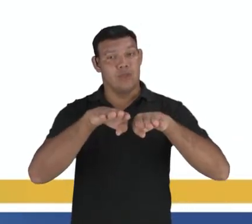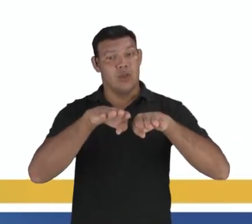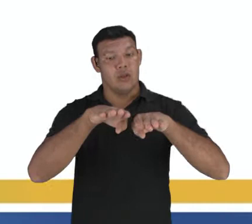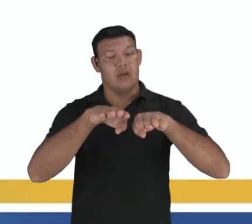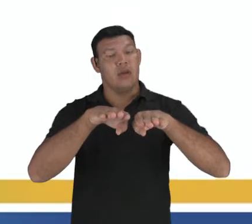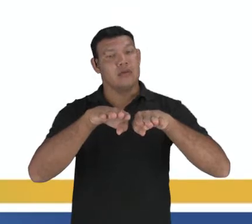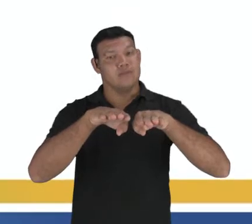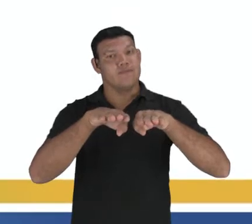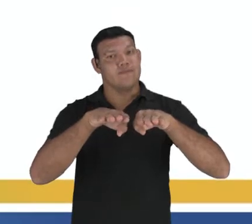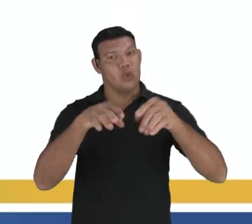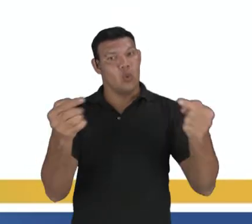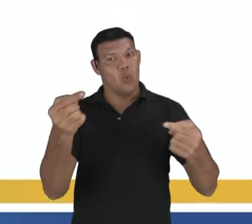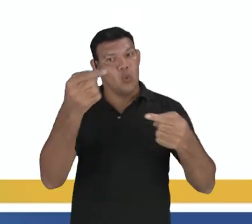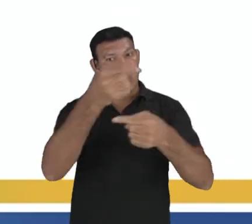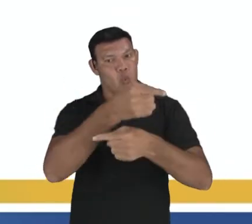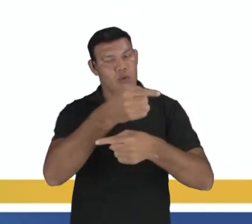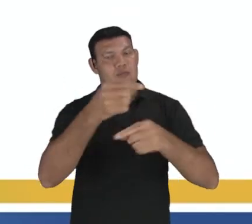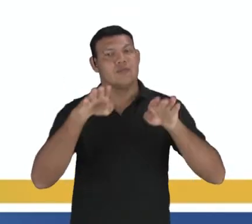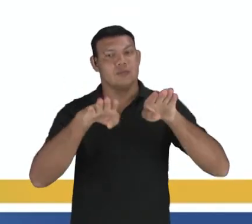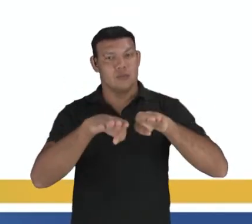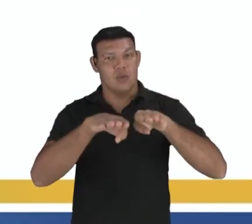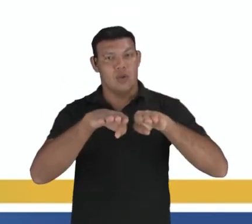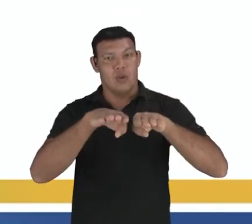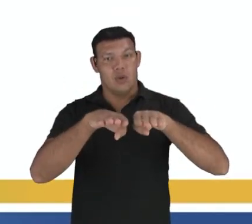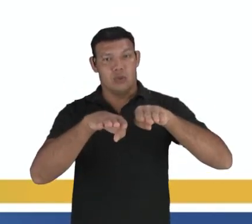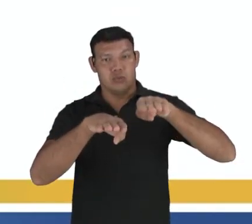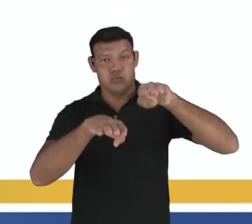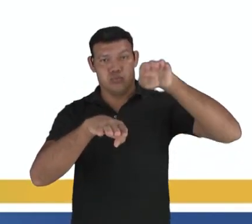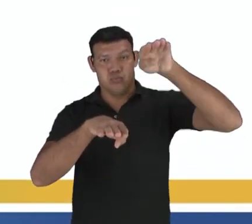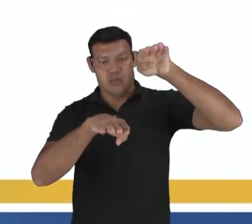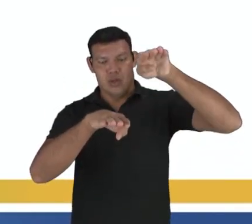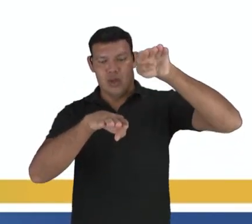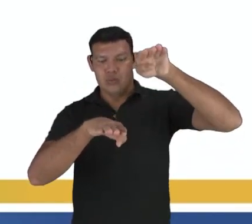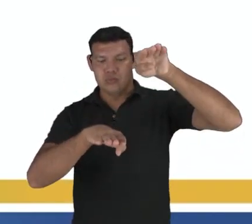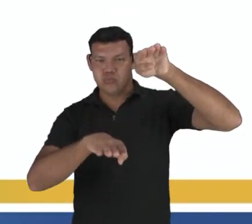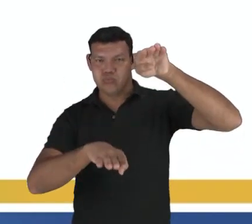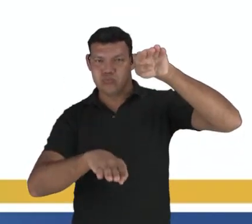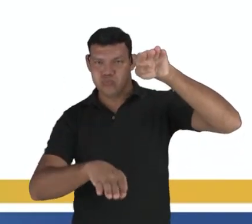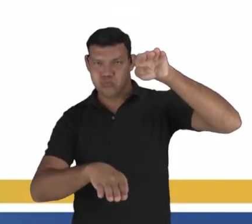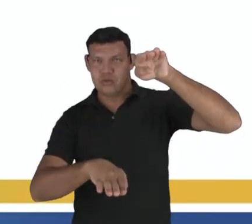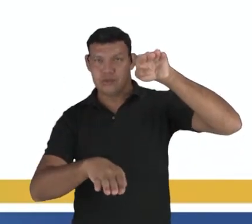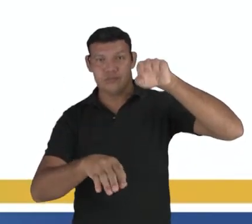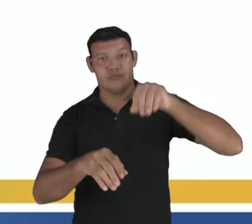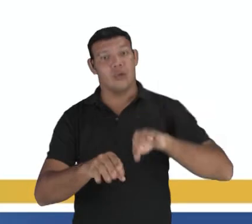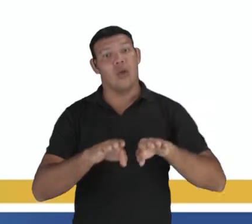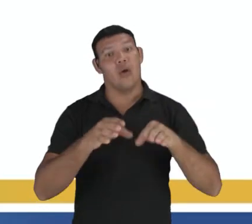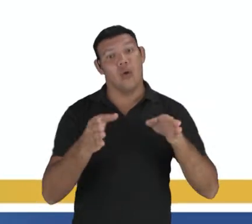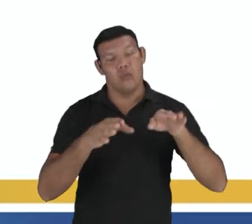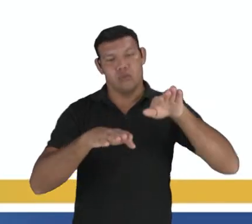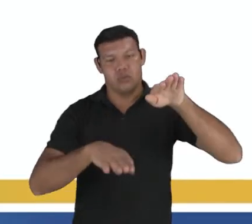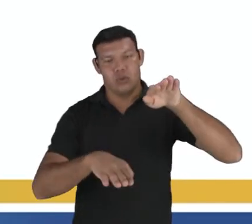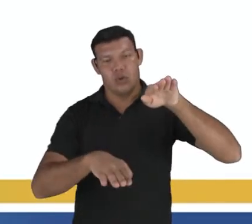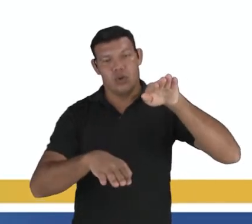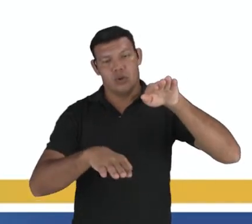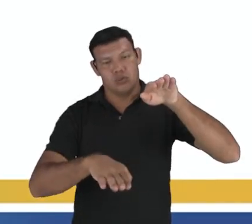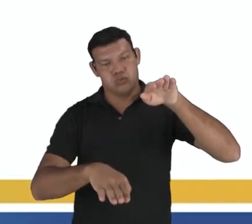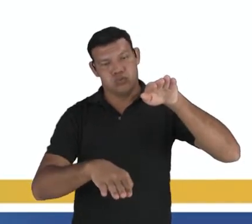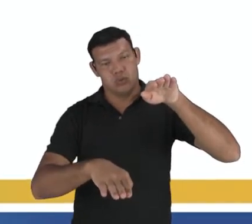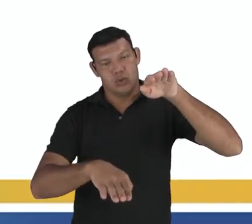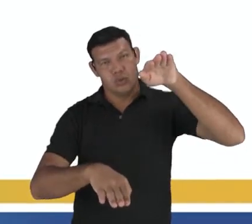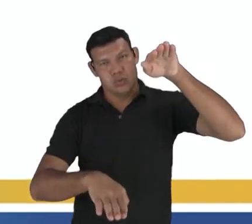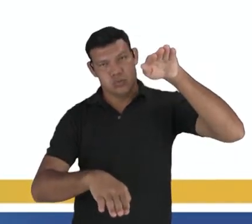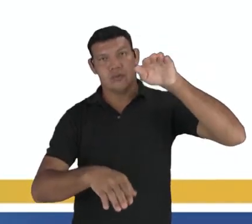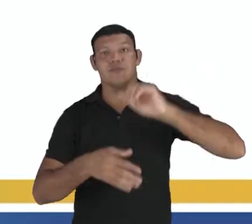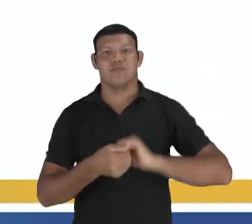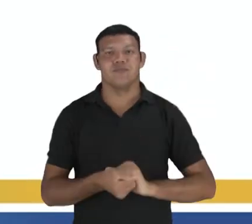dessa situação, onde você vai ter, quando uma aumentar, a outra vai diminuir. Ou, quando uma diminuir, a outra